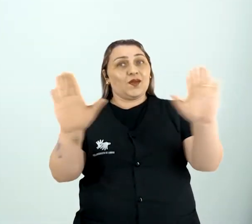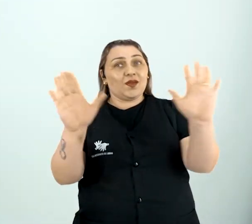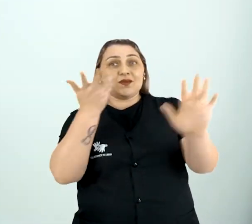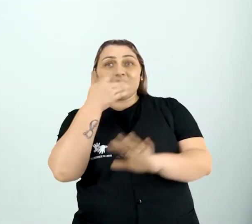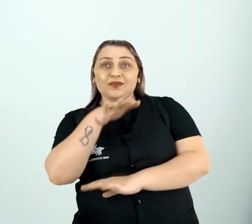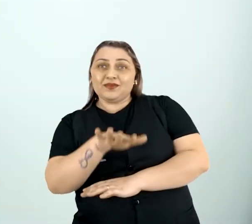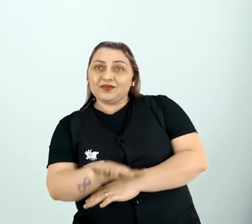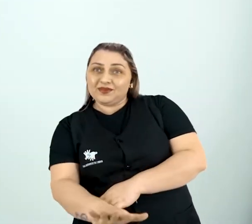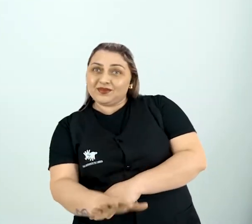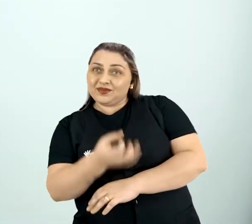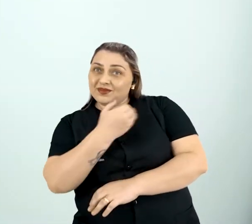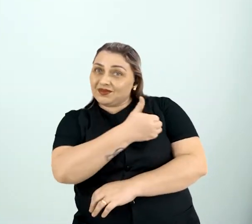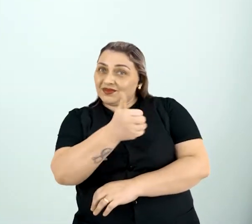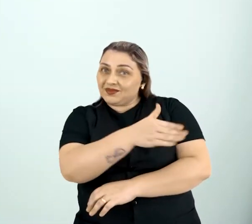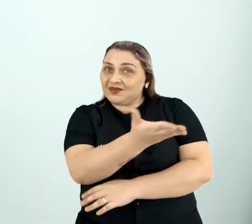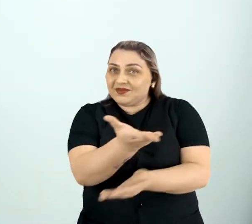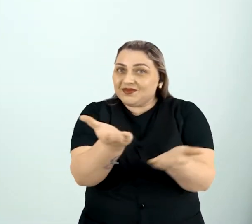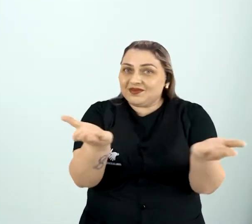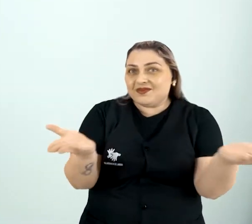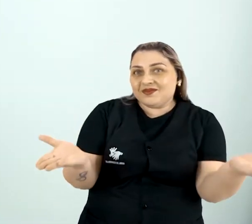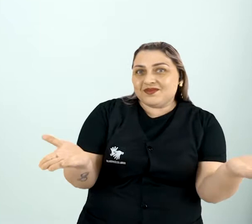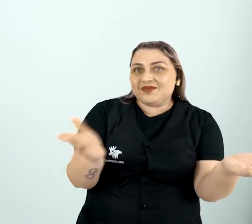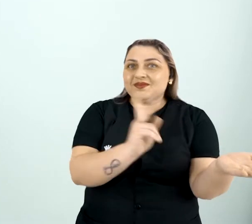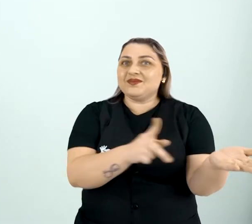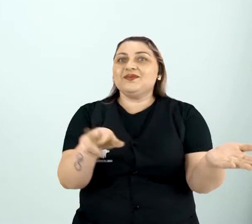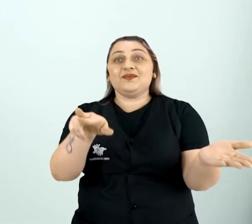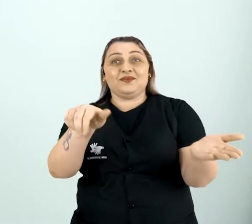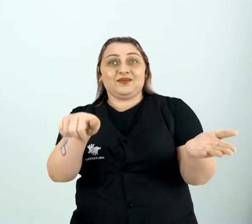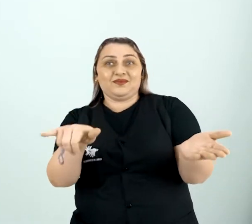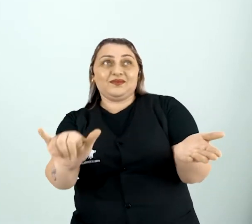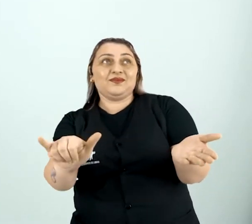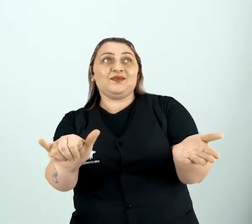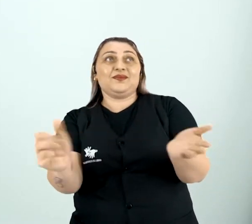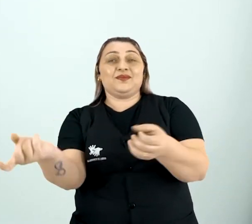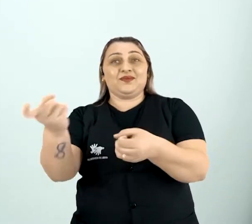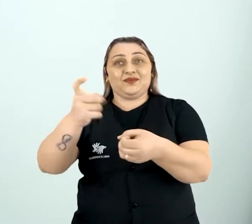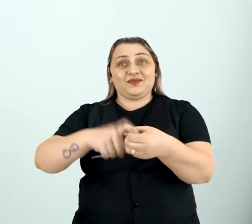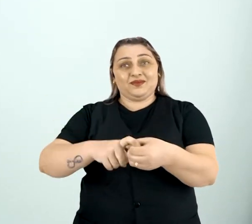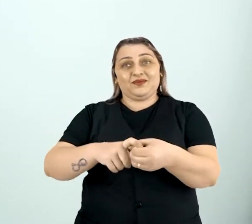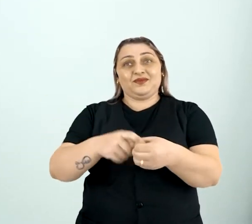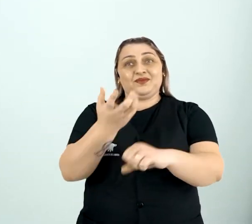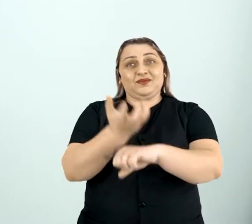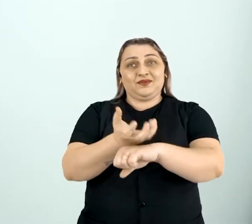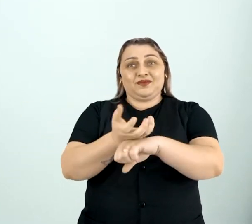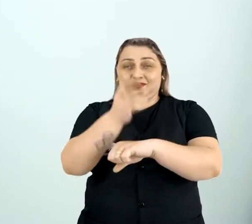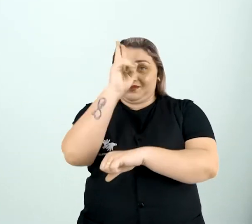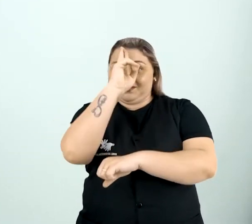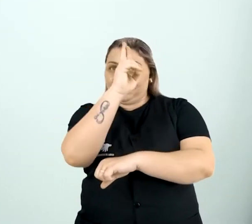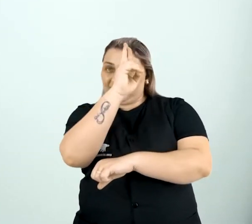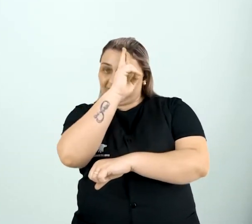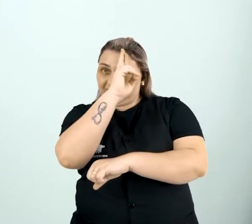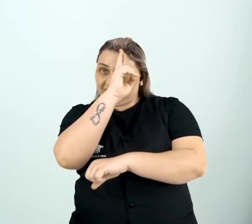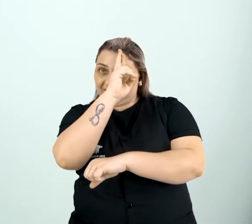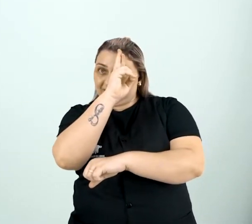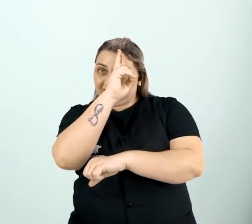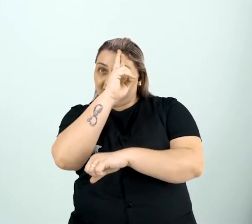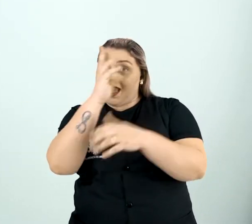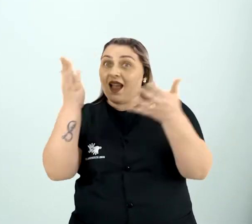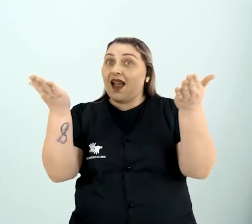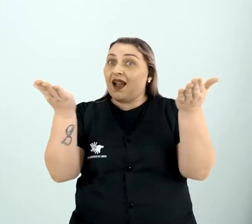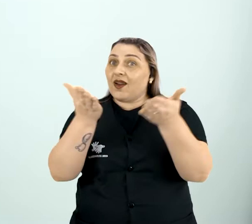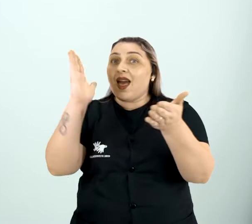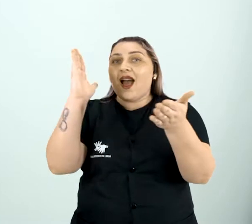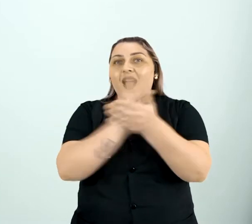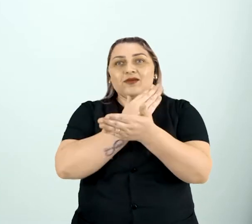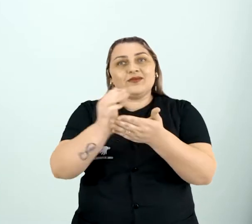Olá, crianças! Tudo bem com vocês? Eu sou a professora Rai, estamos de volta aqui com a disciplina de História e vamos fazer aqui